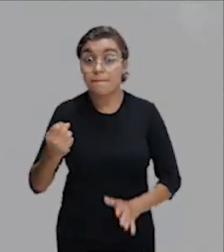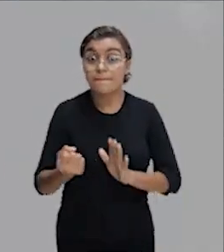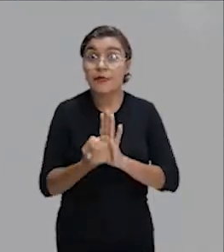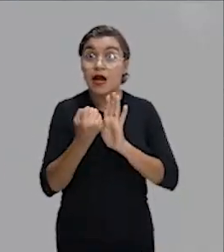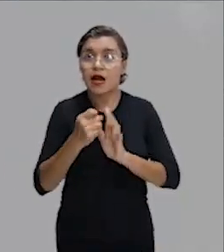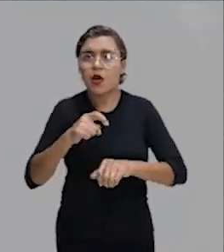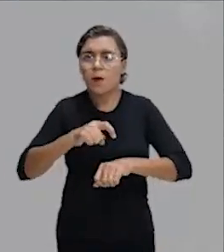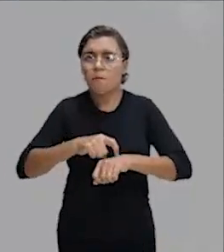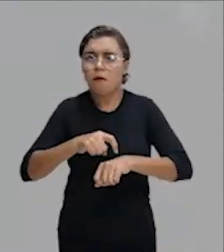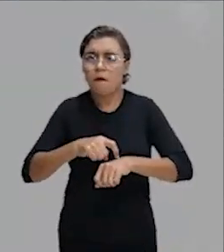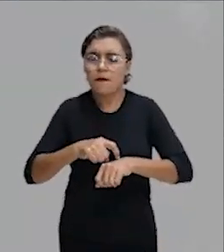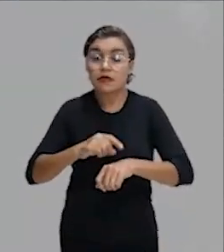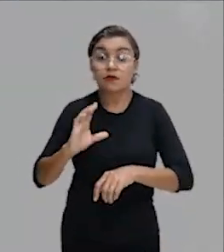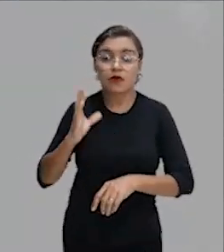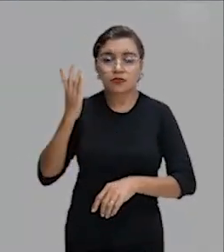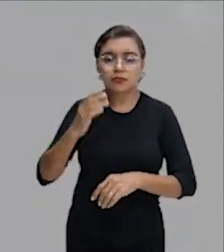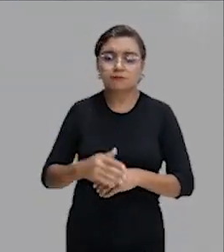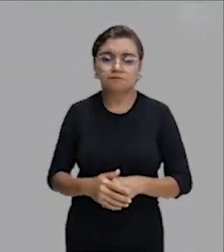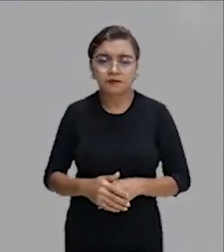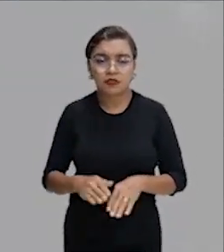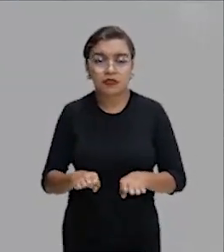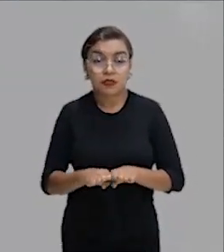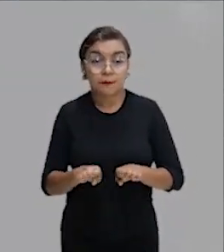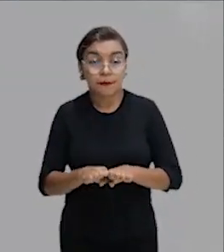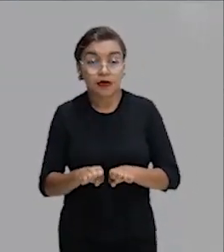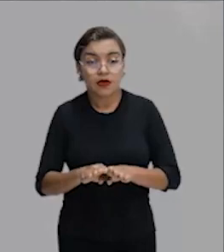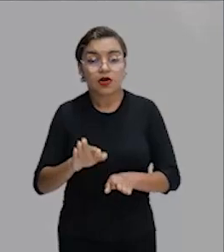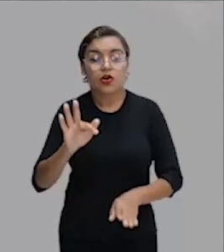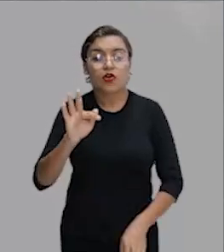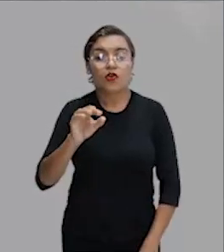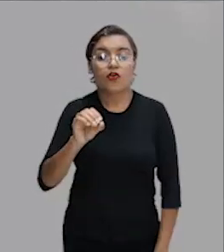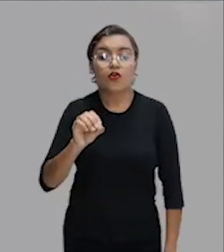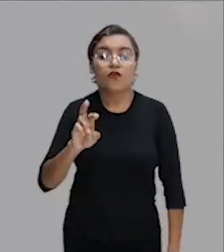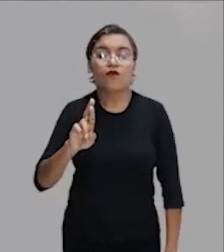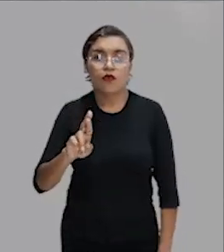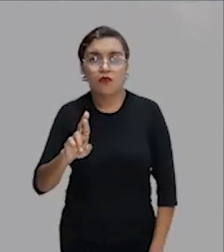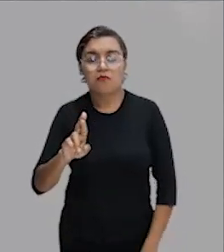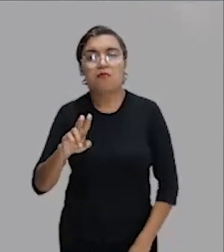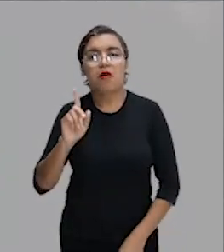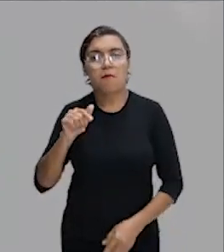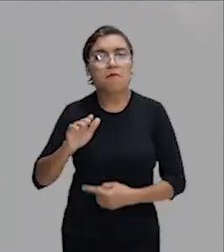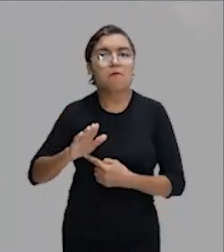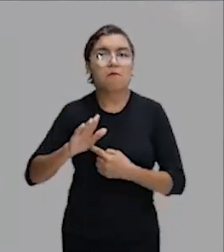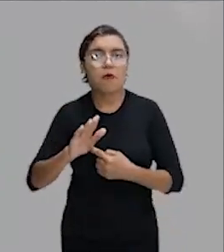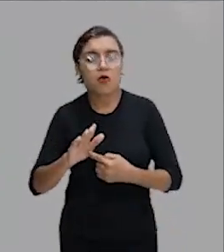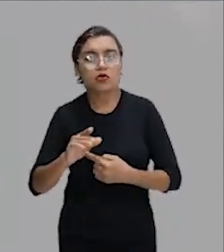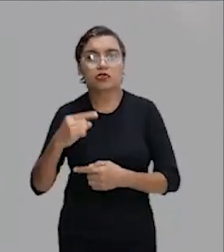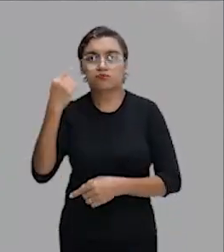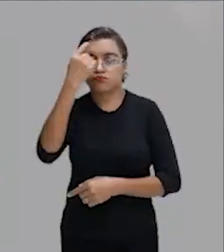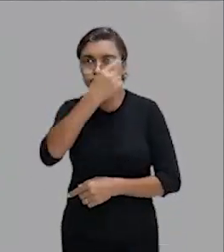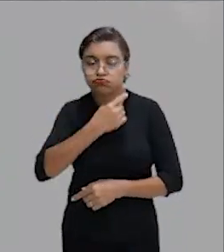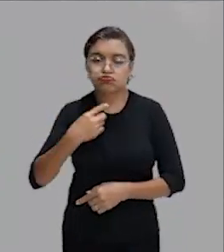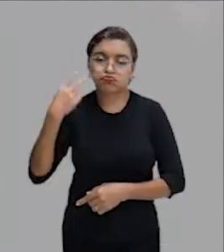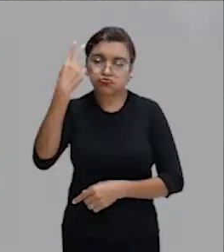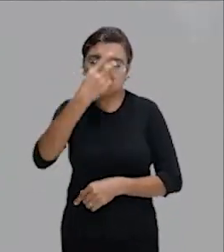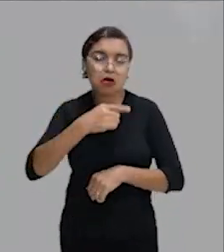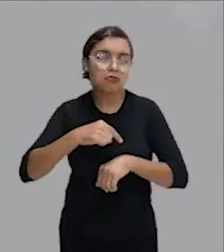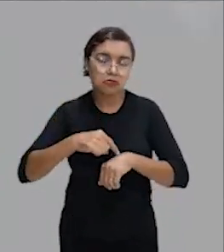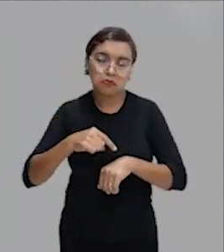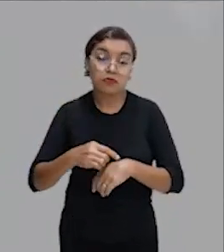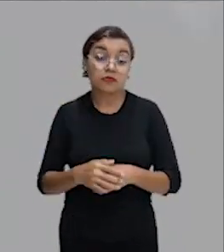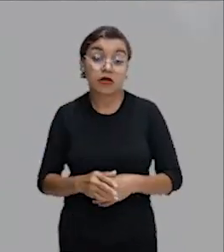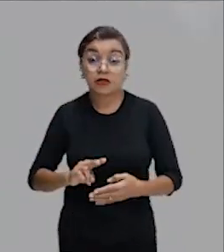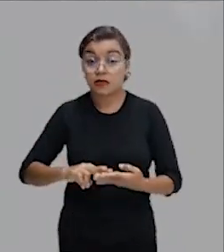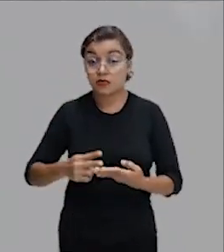For serve para indicar a duração. Então, falando da duração de um tempo ou de um período de tempo. A tradução é